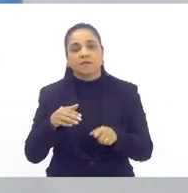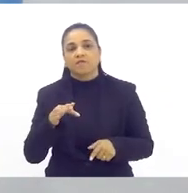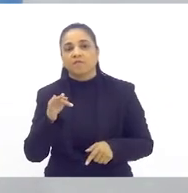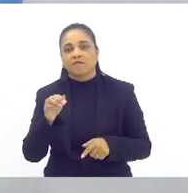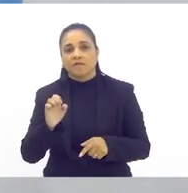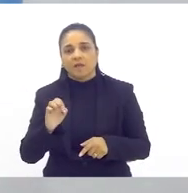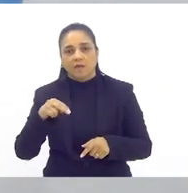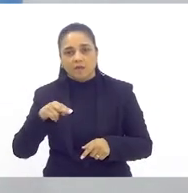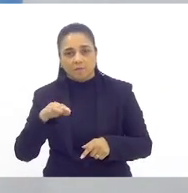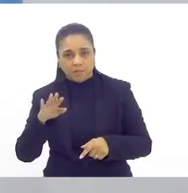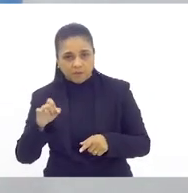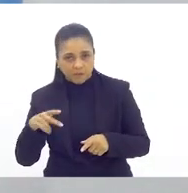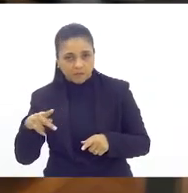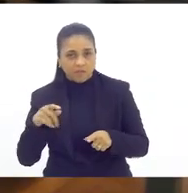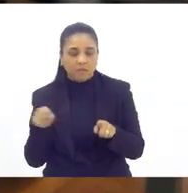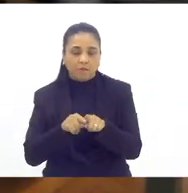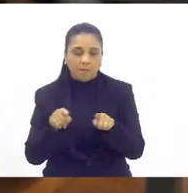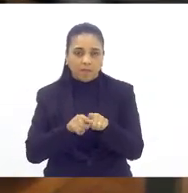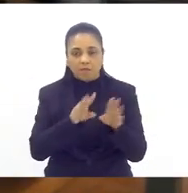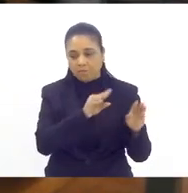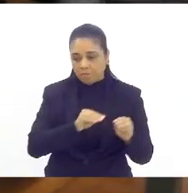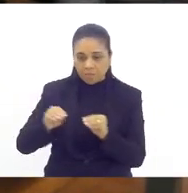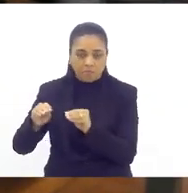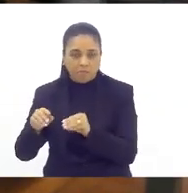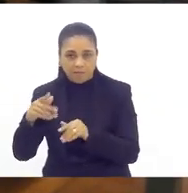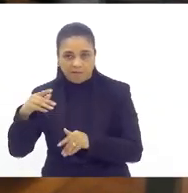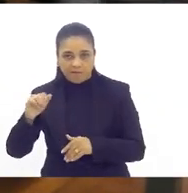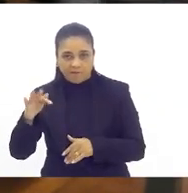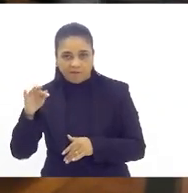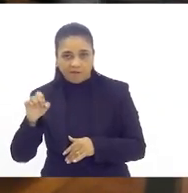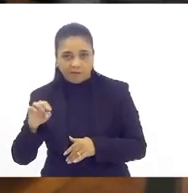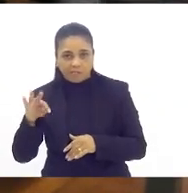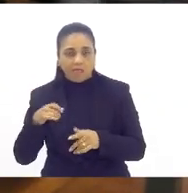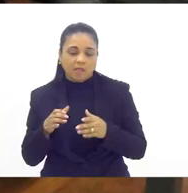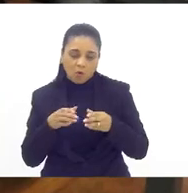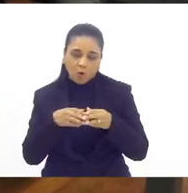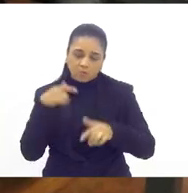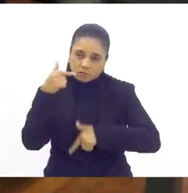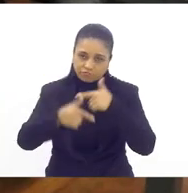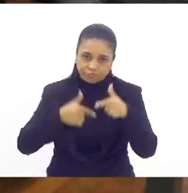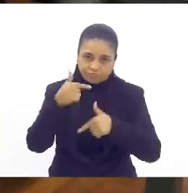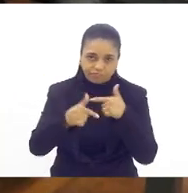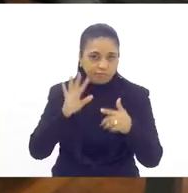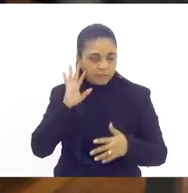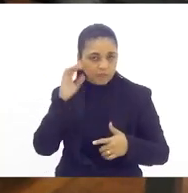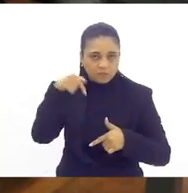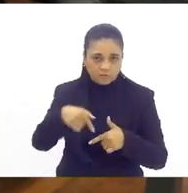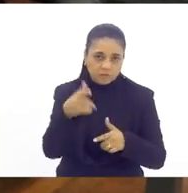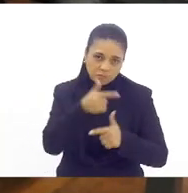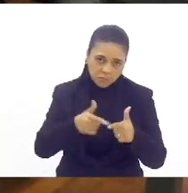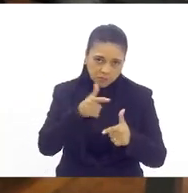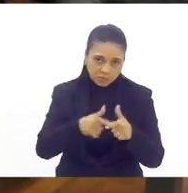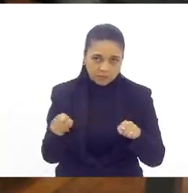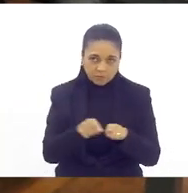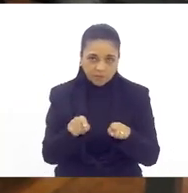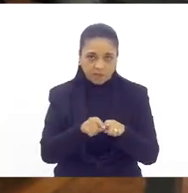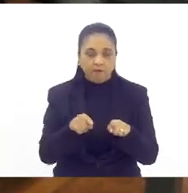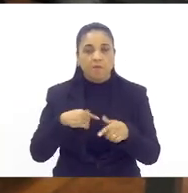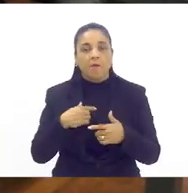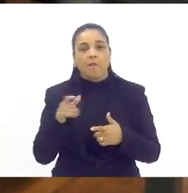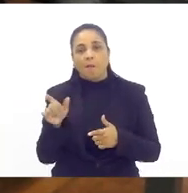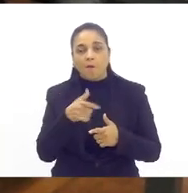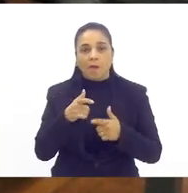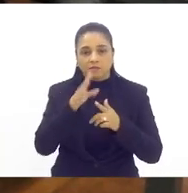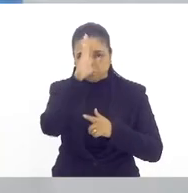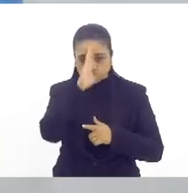ponto que foi colocado que a gente vai essa comissão que vai se debruçar para a gente solucionar essa questão a questão do passe